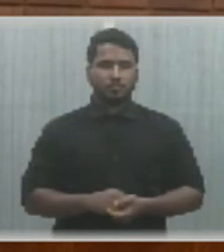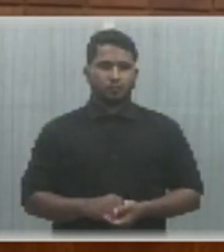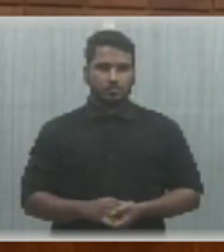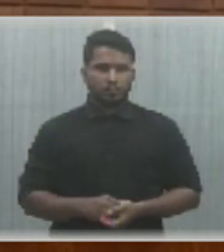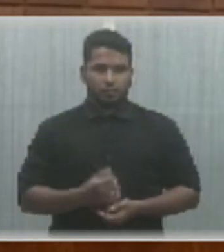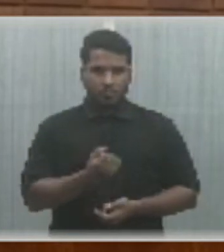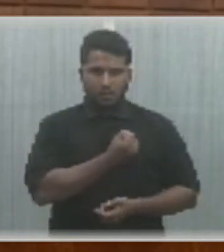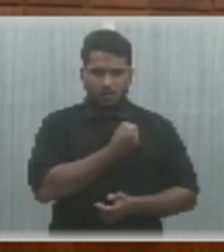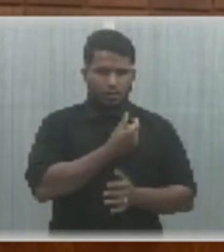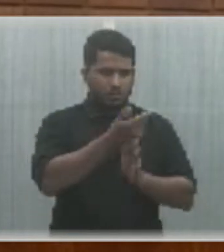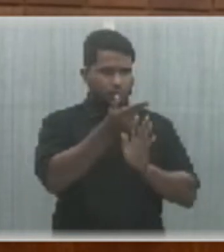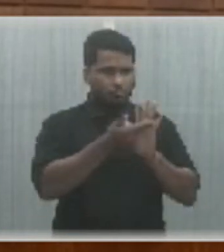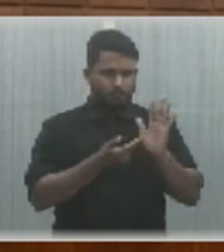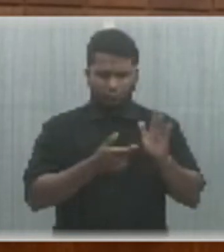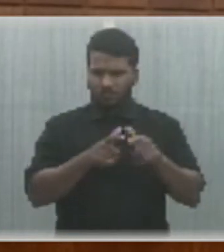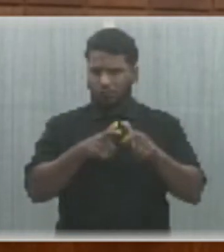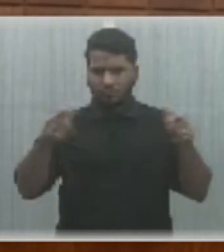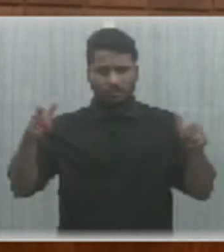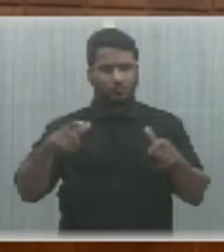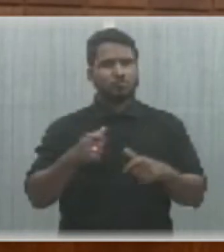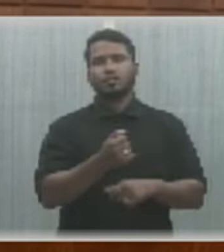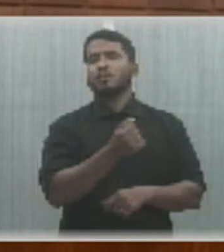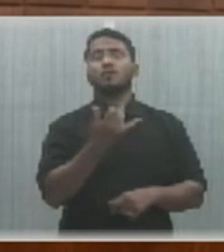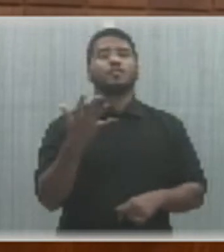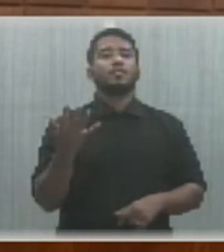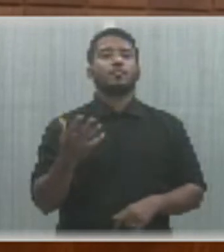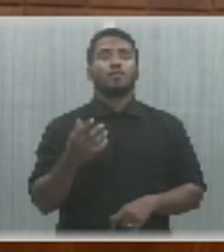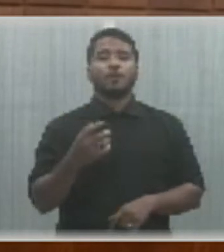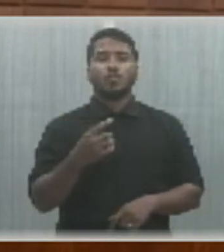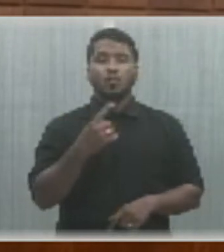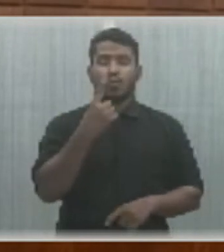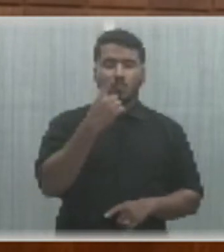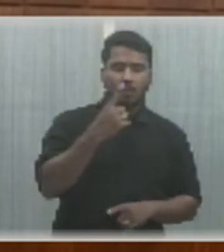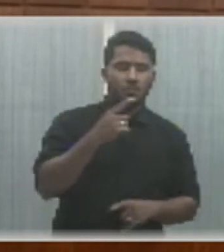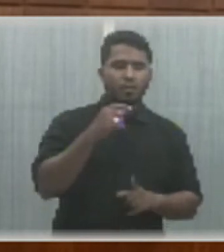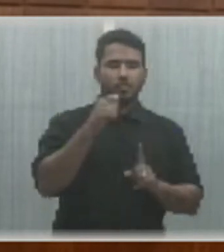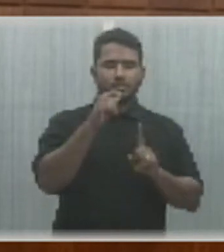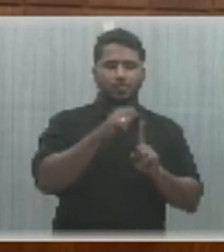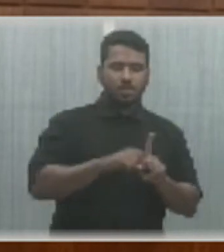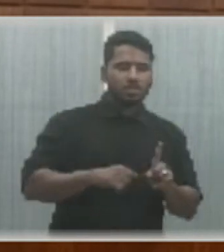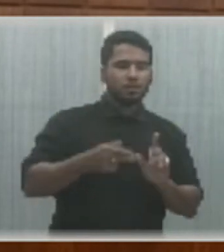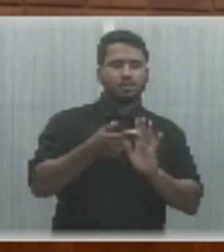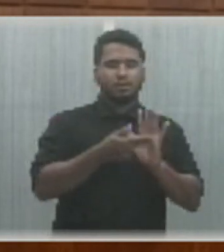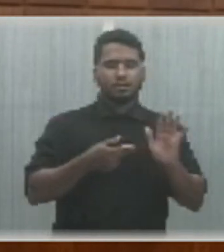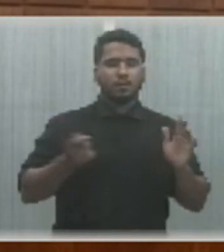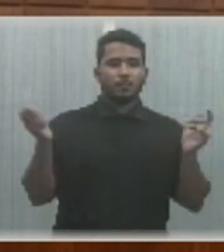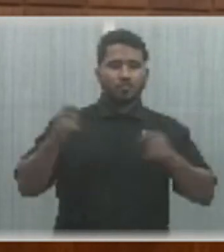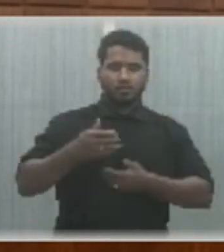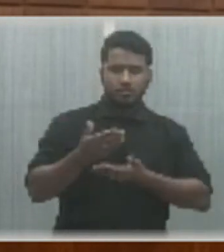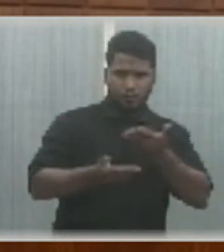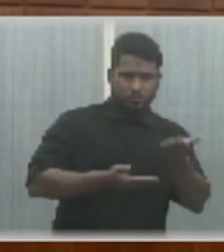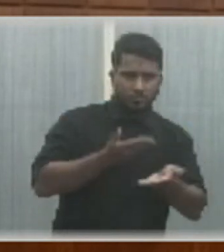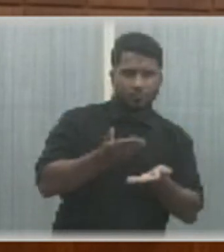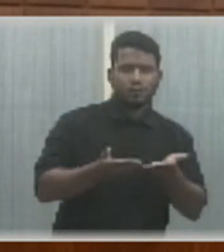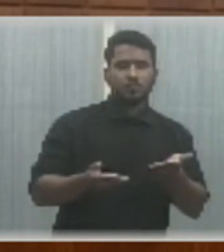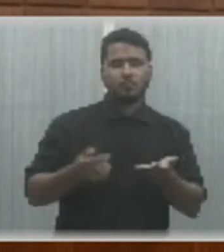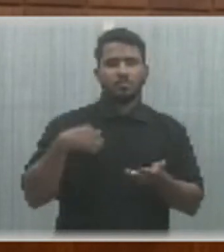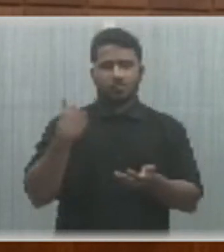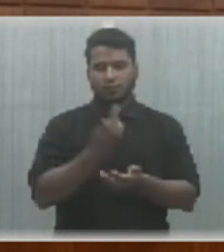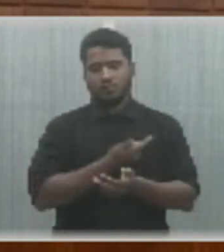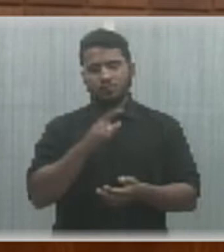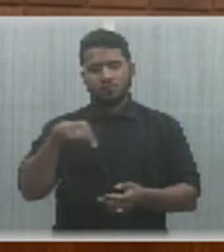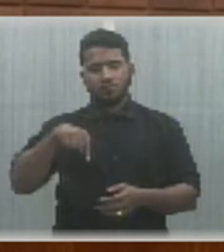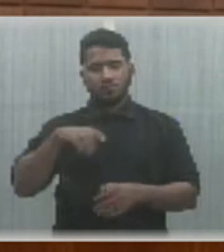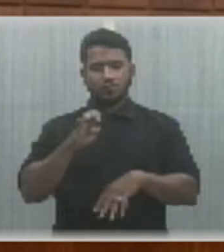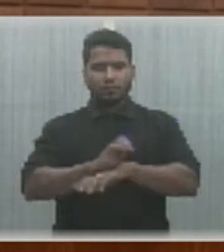de cirurgias que seria em torno de uma por mês, para que pudesse atender a demanda que temos aqui no